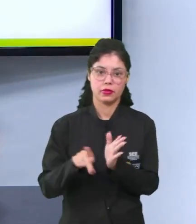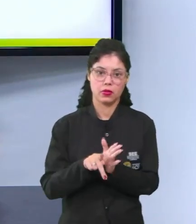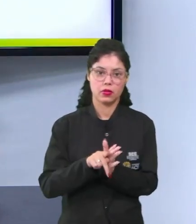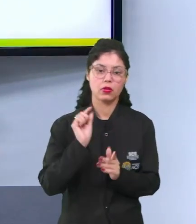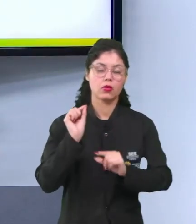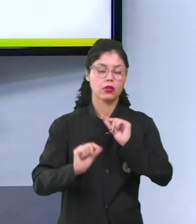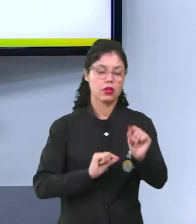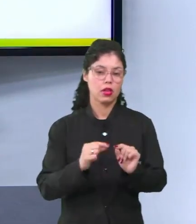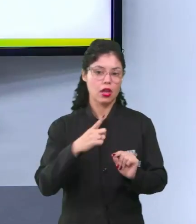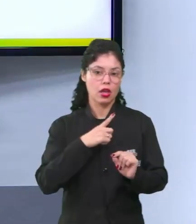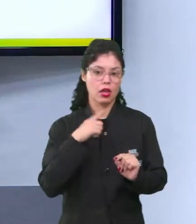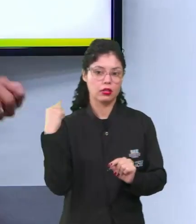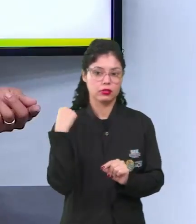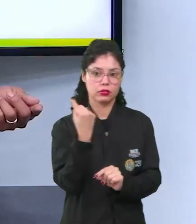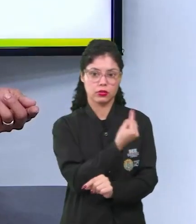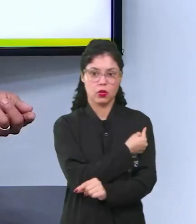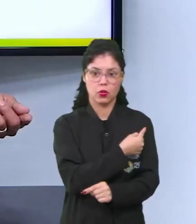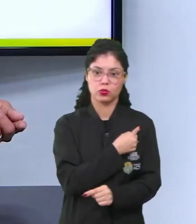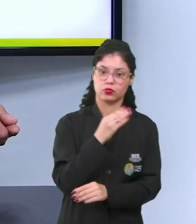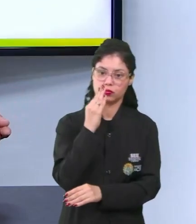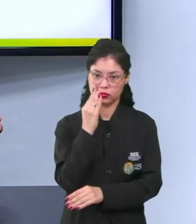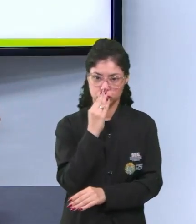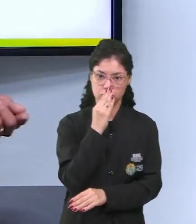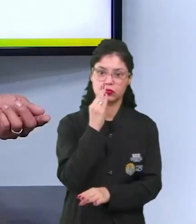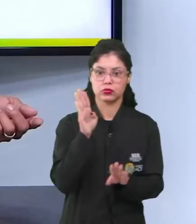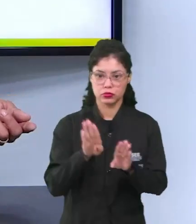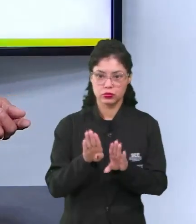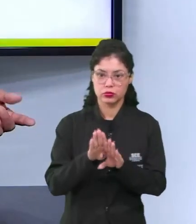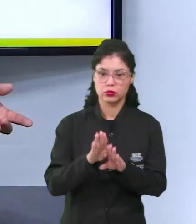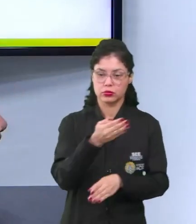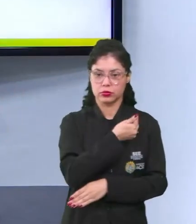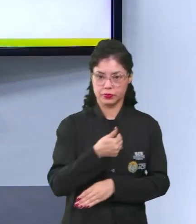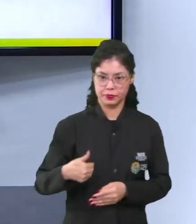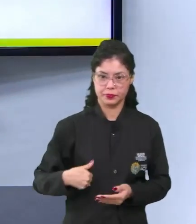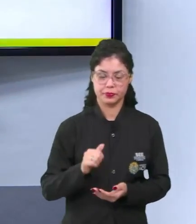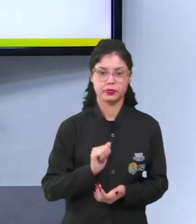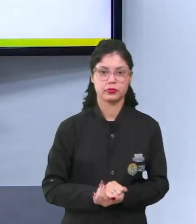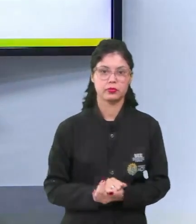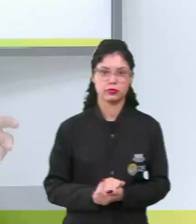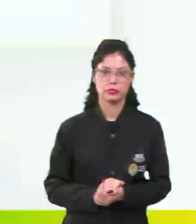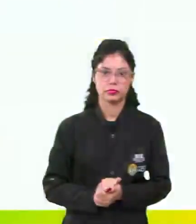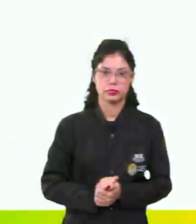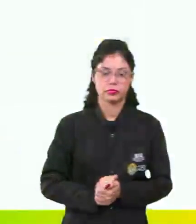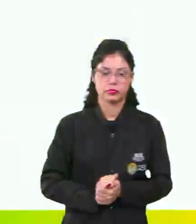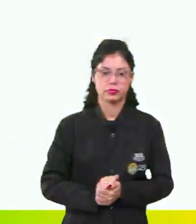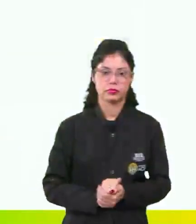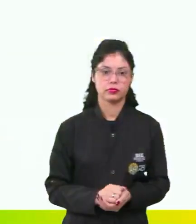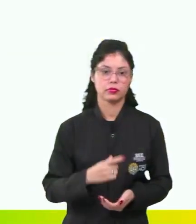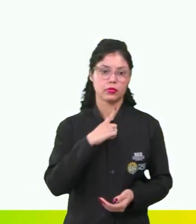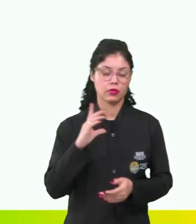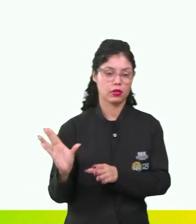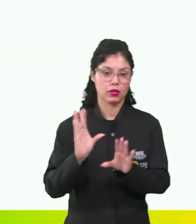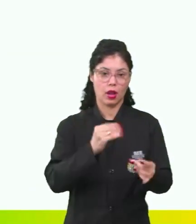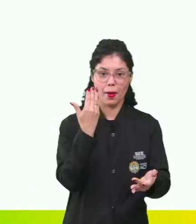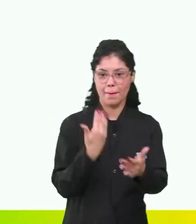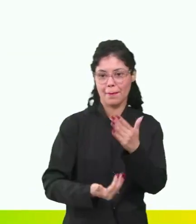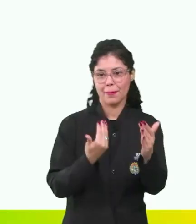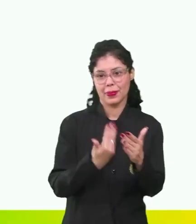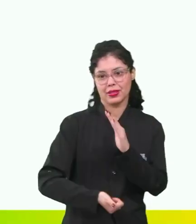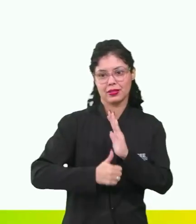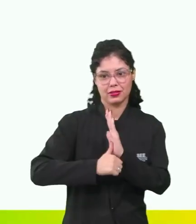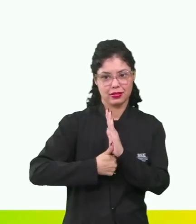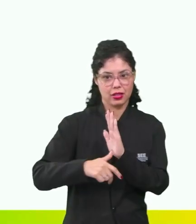entorpecido. A gente fica tonto, na verdade, pela publicidade. Então, isso leva à perda de identidade